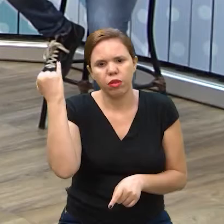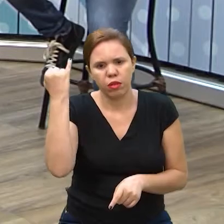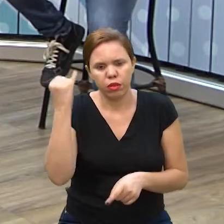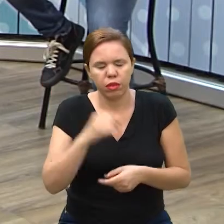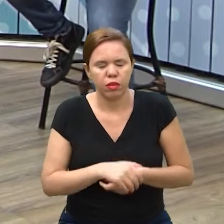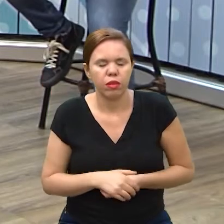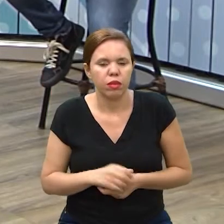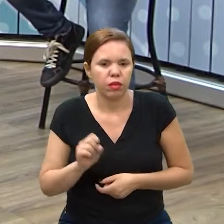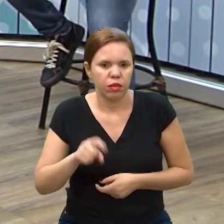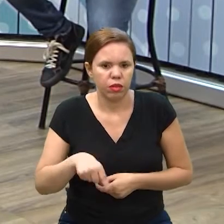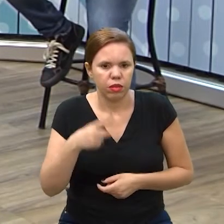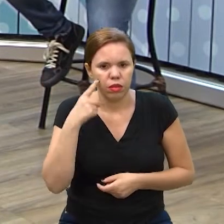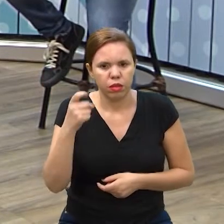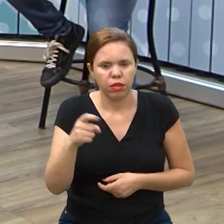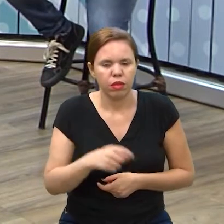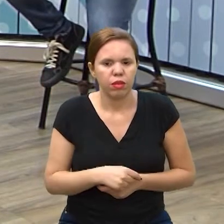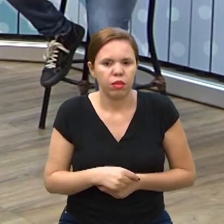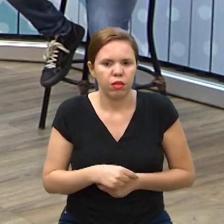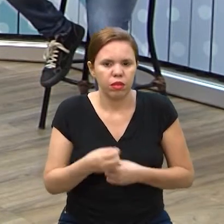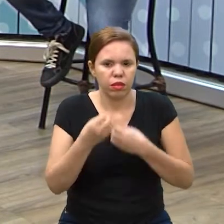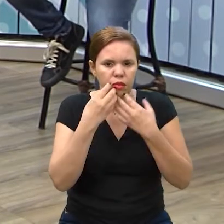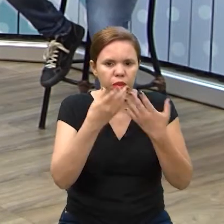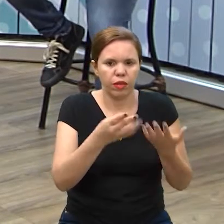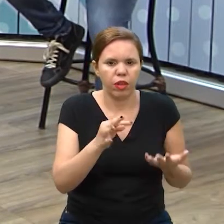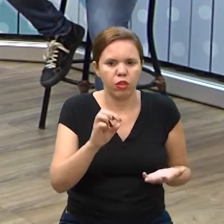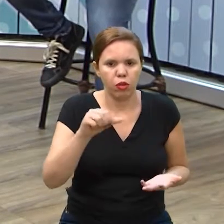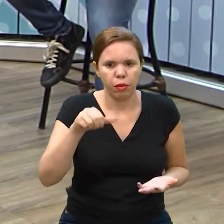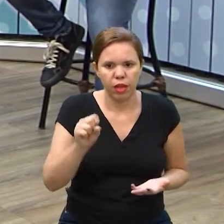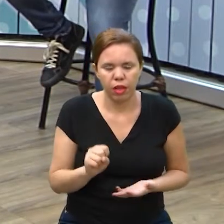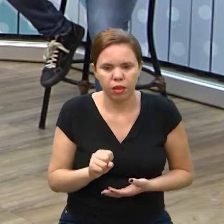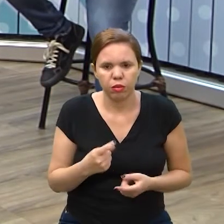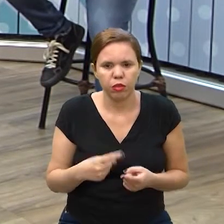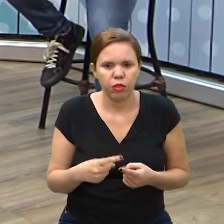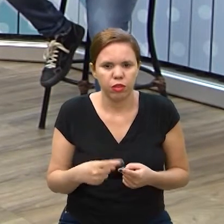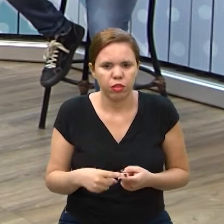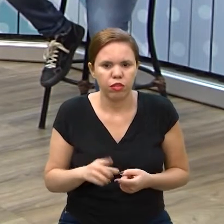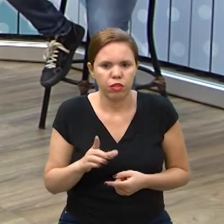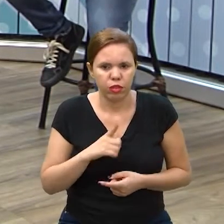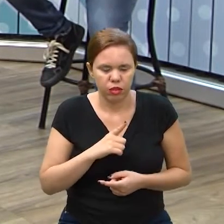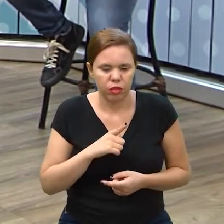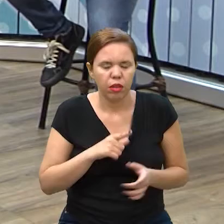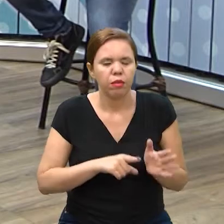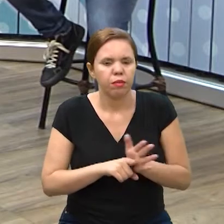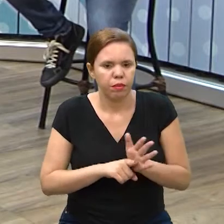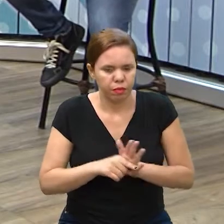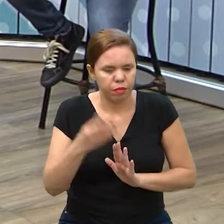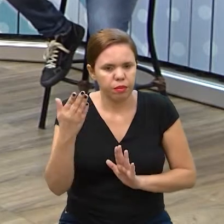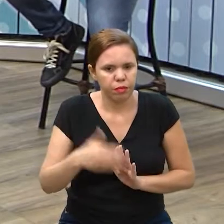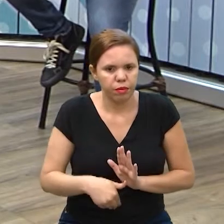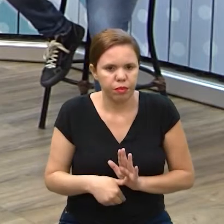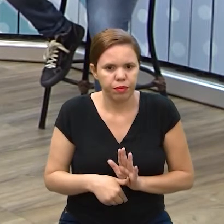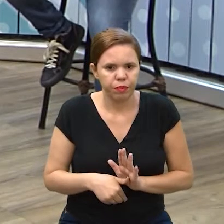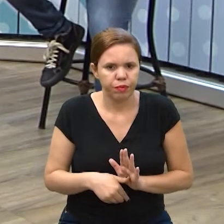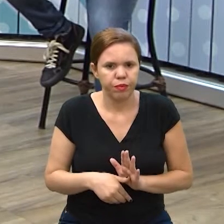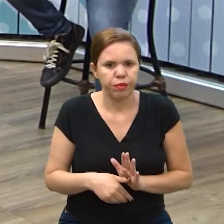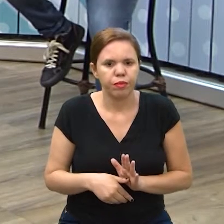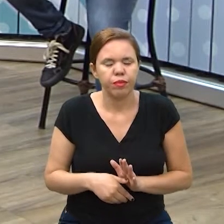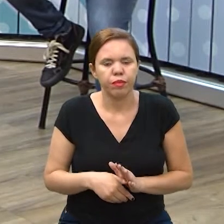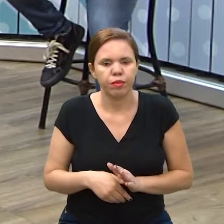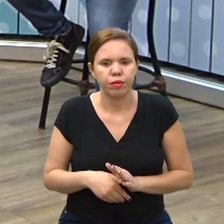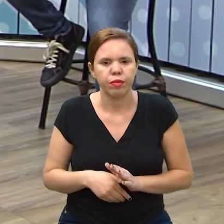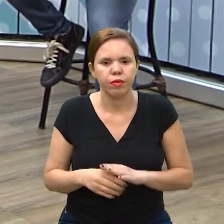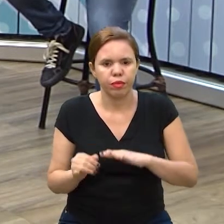relevantes. Sim. E o que é interessante na fala do Tomás é porque assim, já existem pesquisas que mostram que as